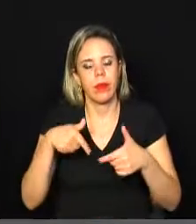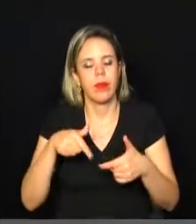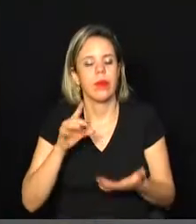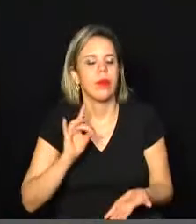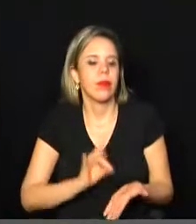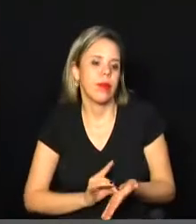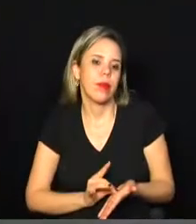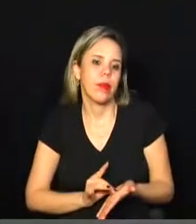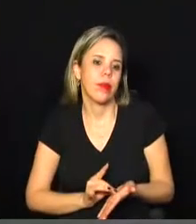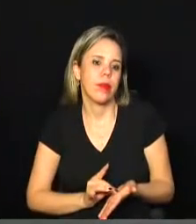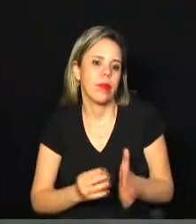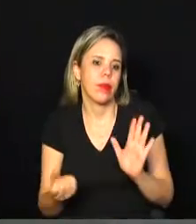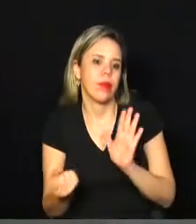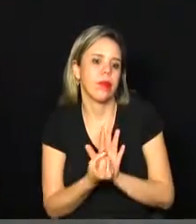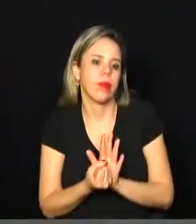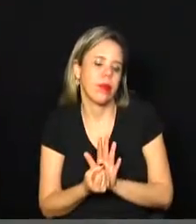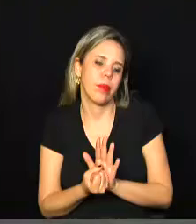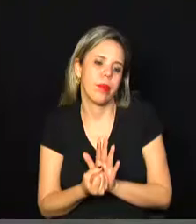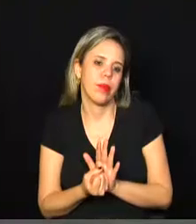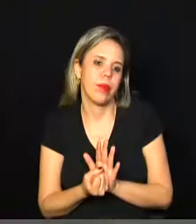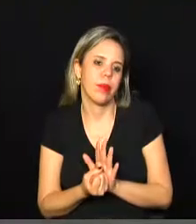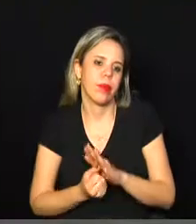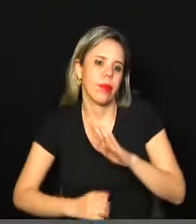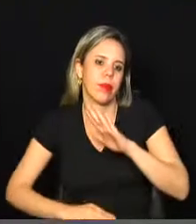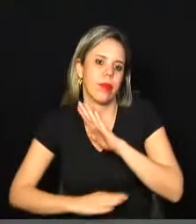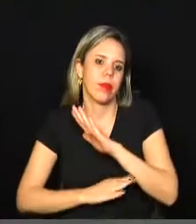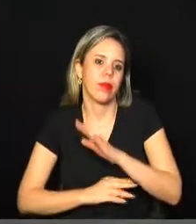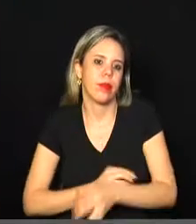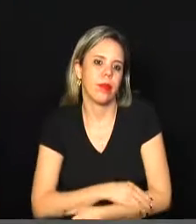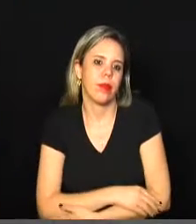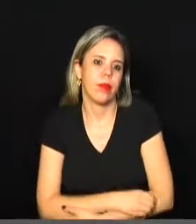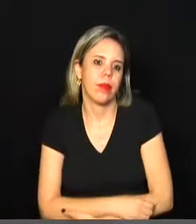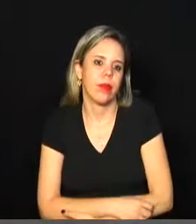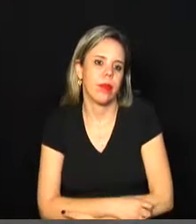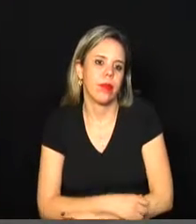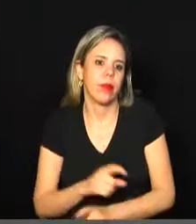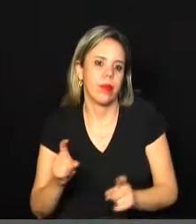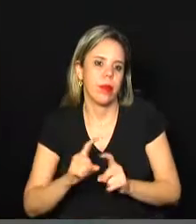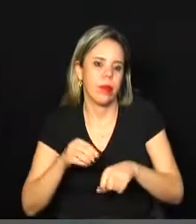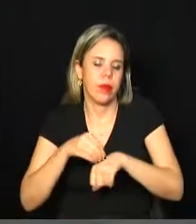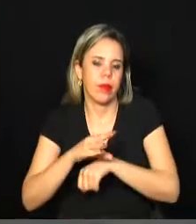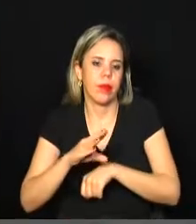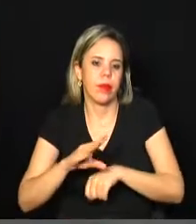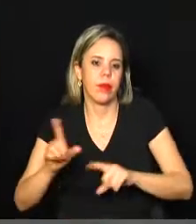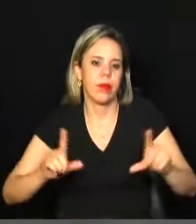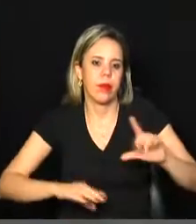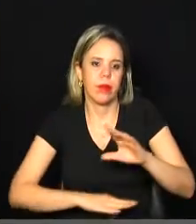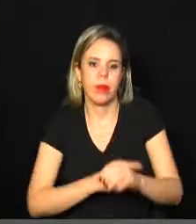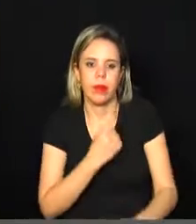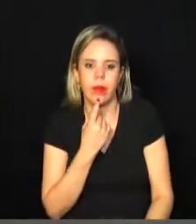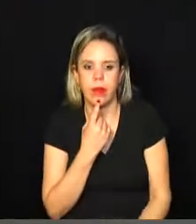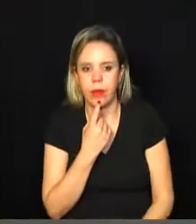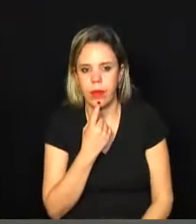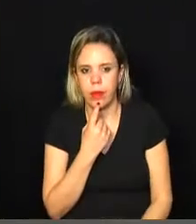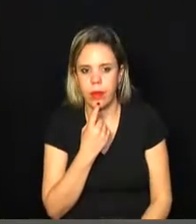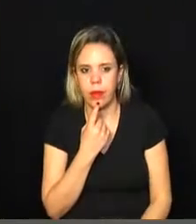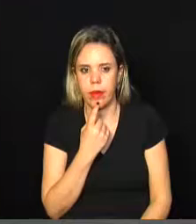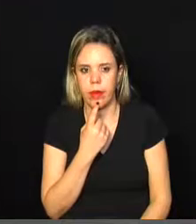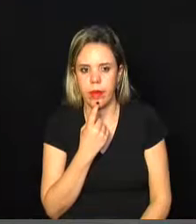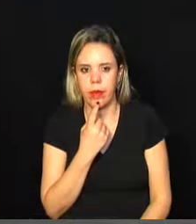oficial ela fica registrada nos anais da câmara e essa reunião está sendo transmitida pela TV Câmara